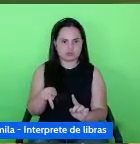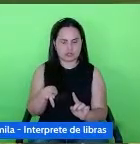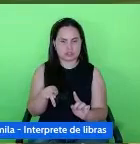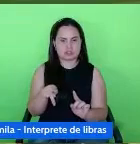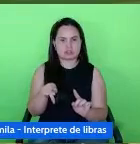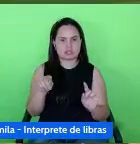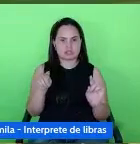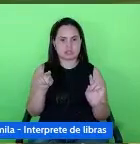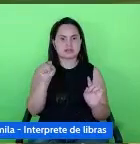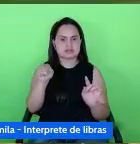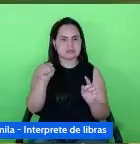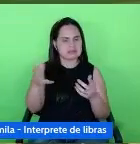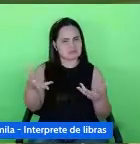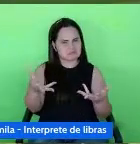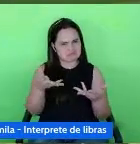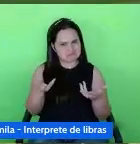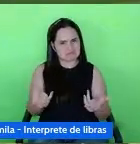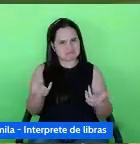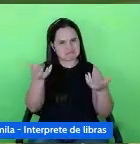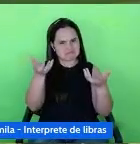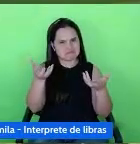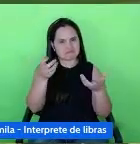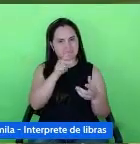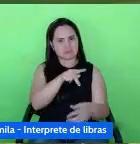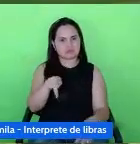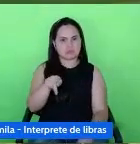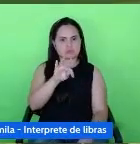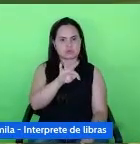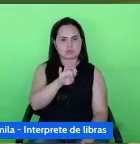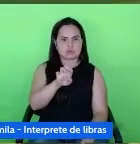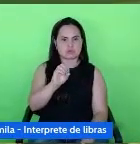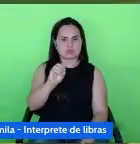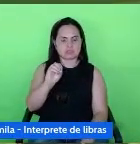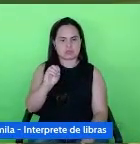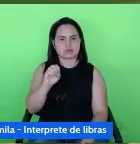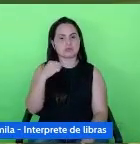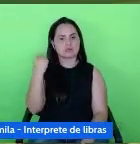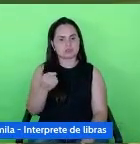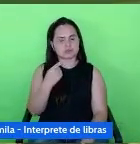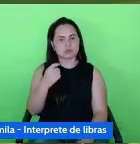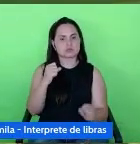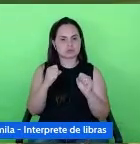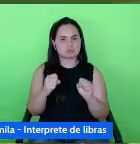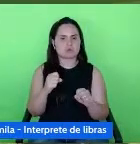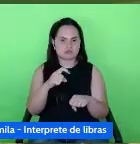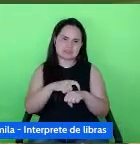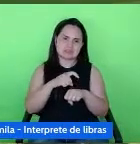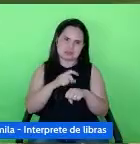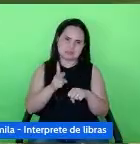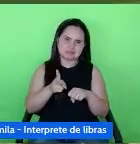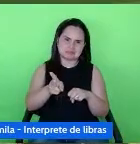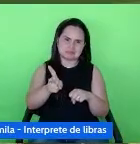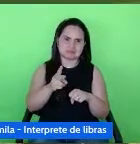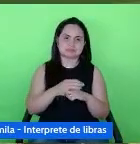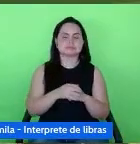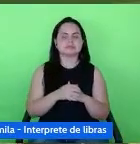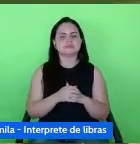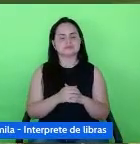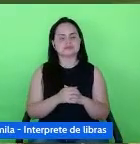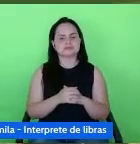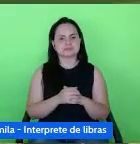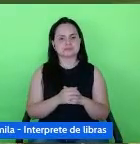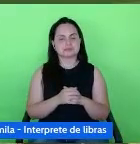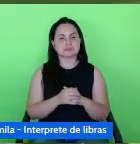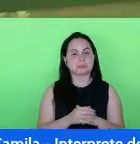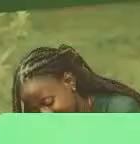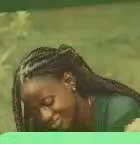ilustre convidado aqui, né, professor Tel, para que a gente possa ganhar tempo aí, né? Então vamos lá.